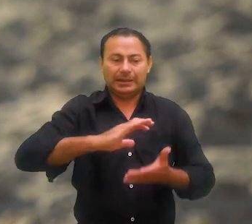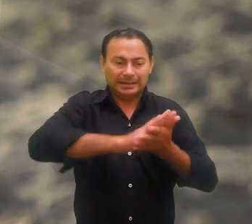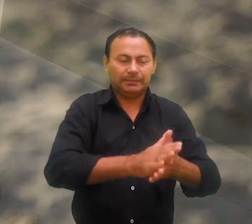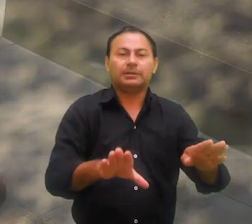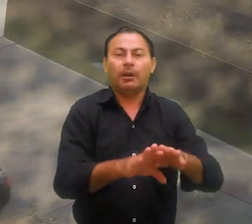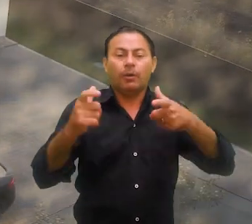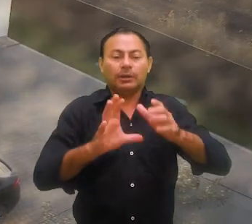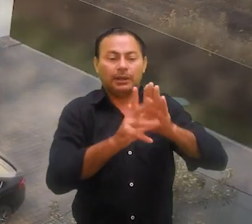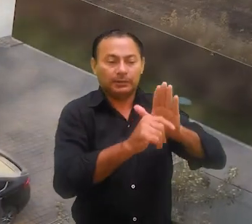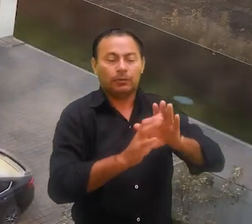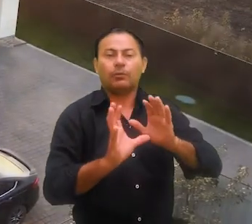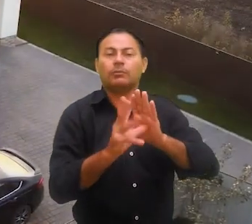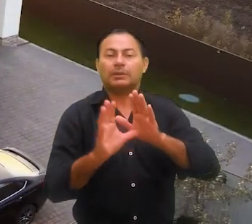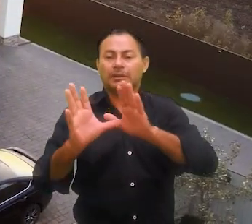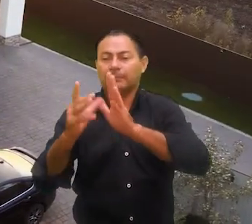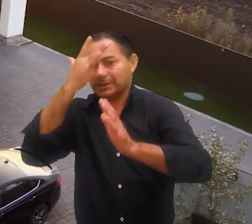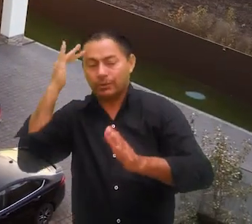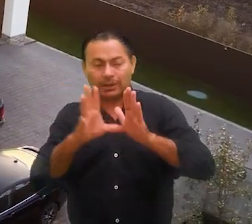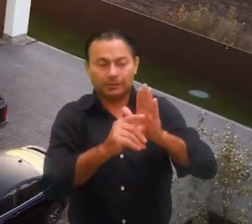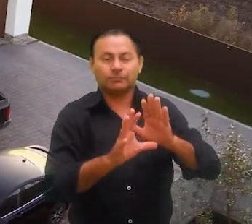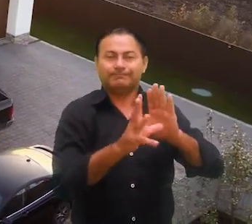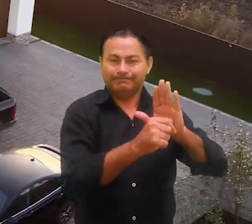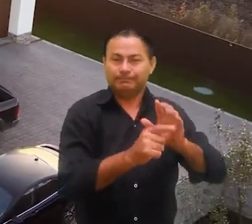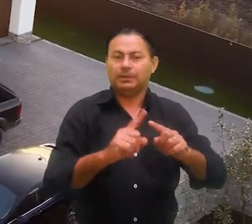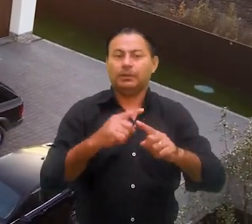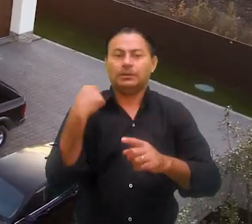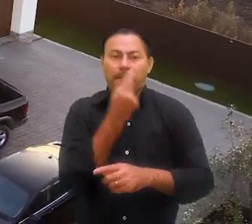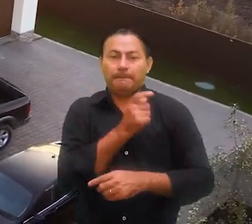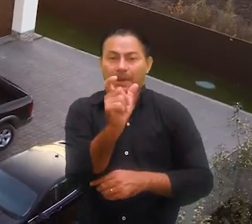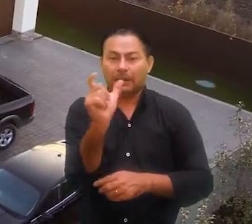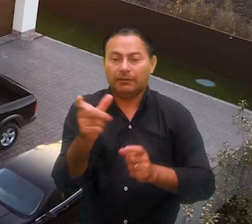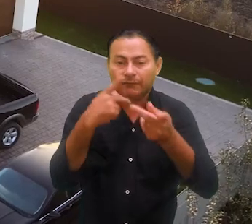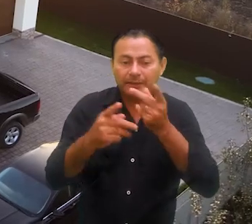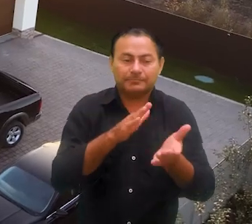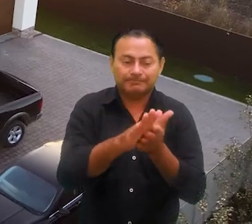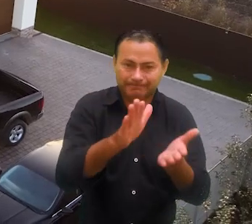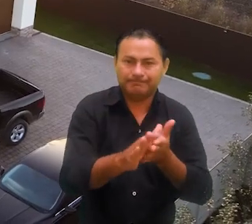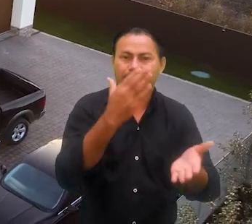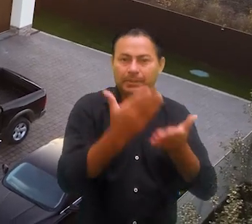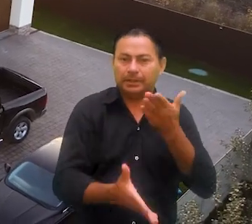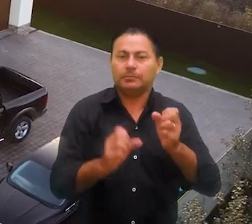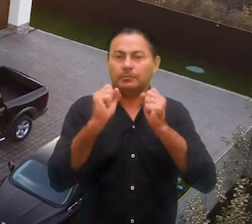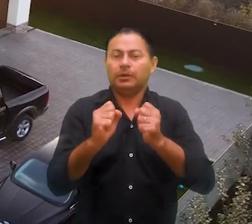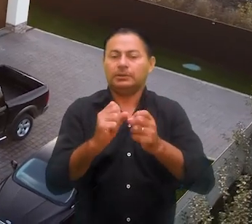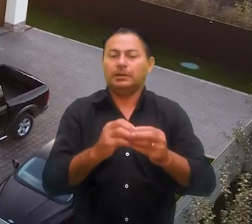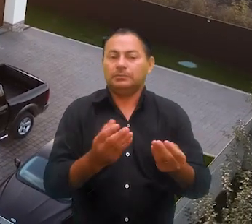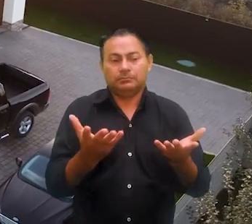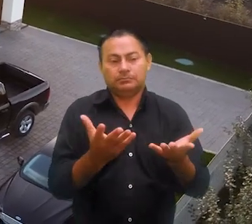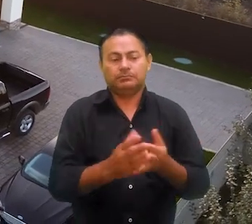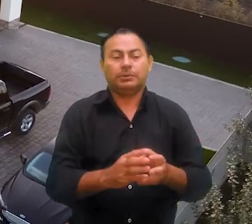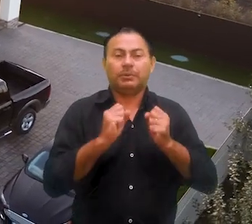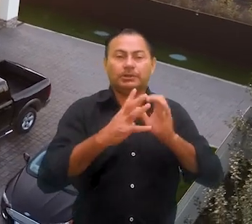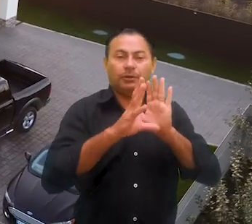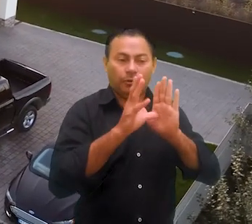ladrões roubam. Em outras palavras, nossos valores não devem ser apenas compostos de coisas que se desgastam ou que podem